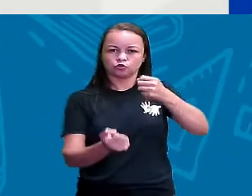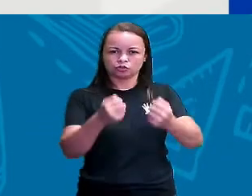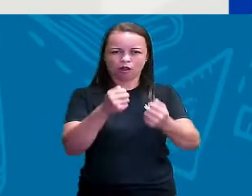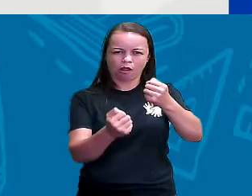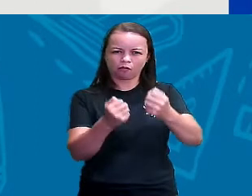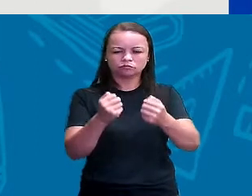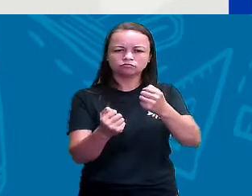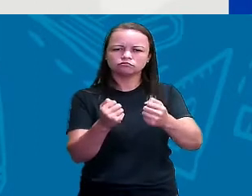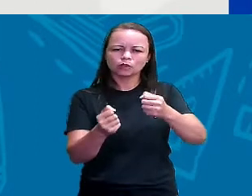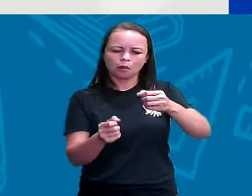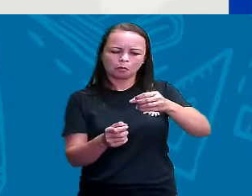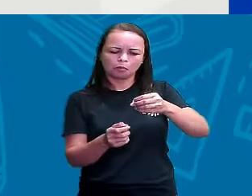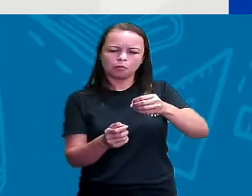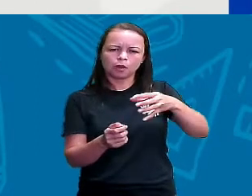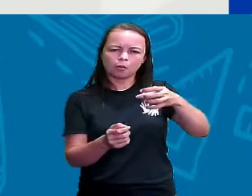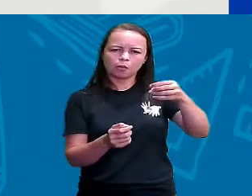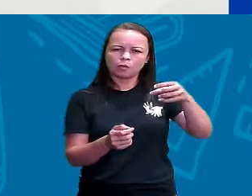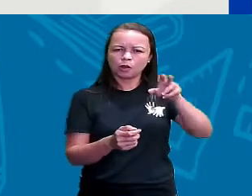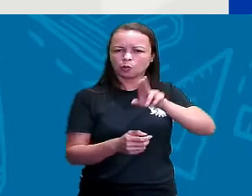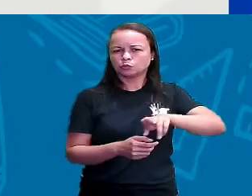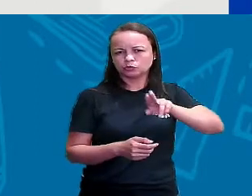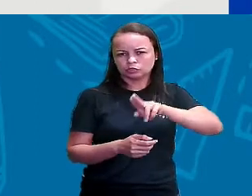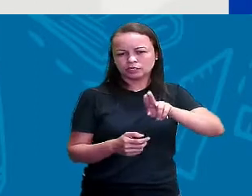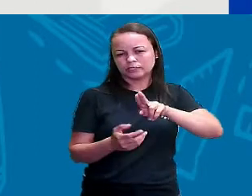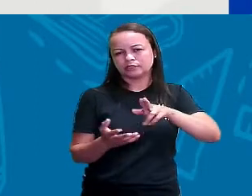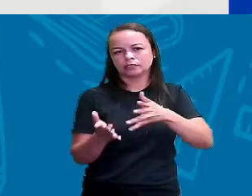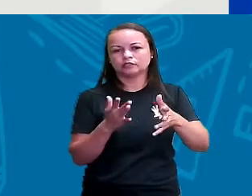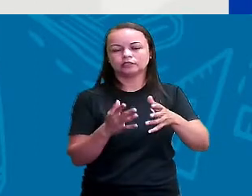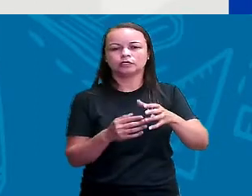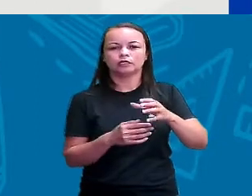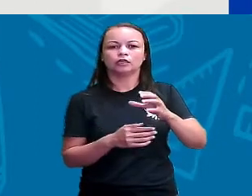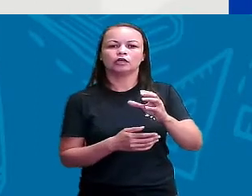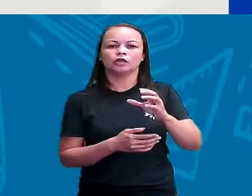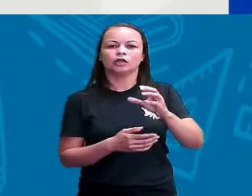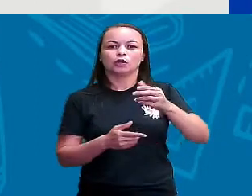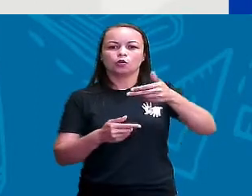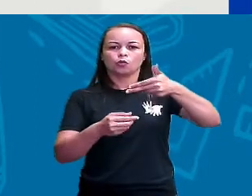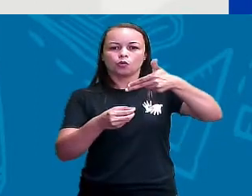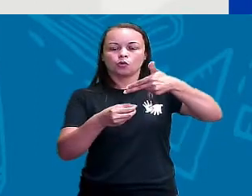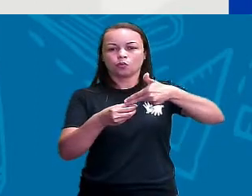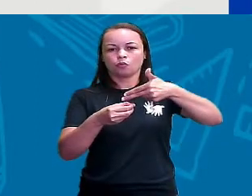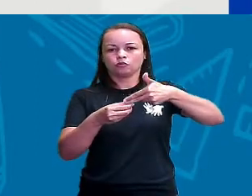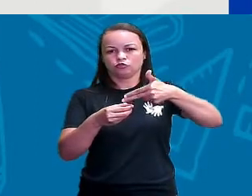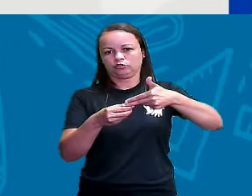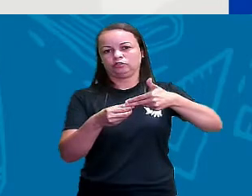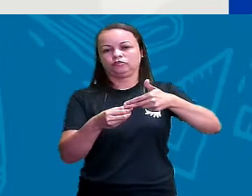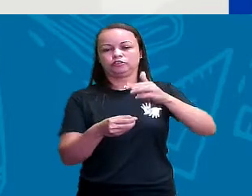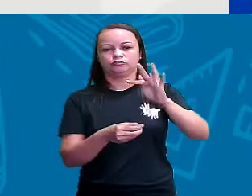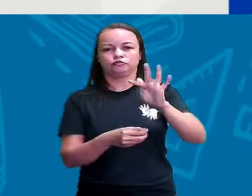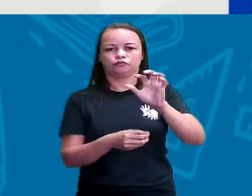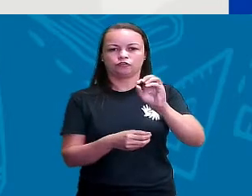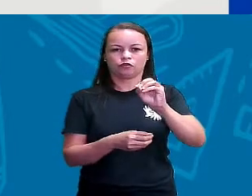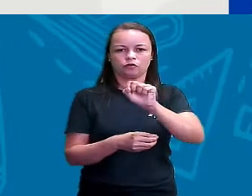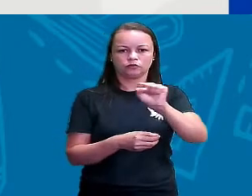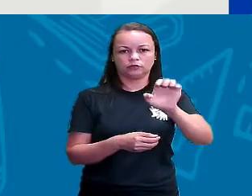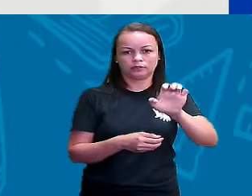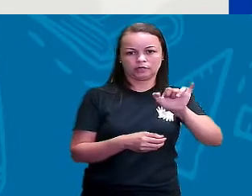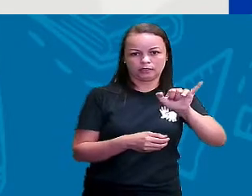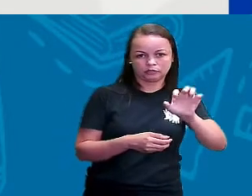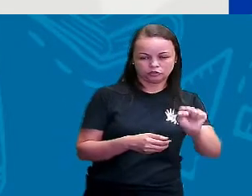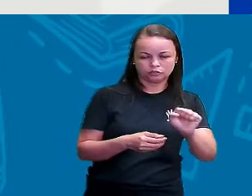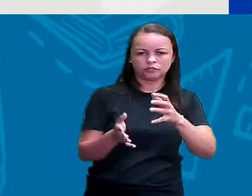exemplo, eles utilizam o que nós chamamos de combustíveis fósseis, ou seja, combustíveis que